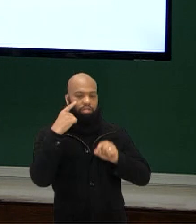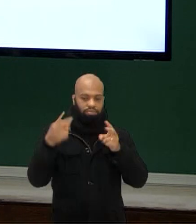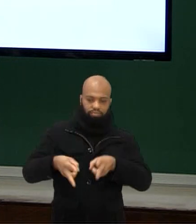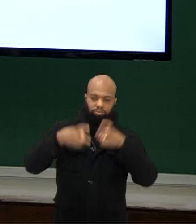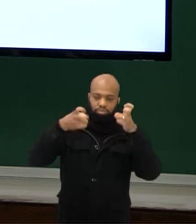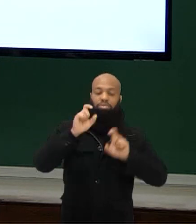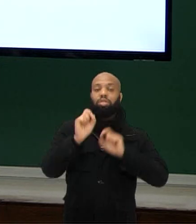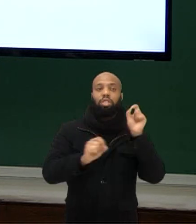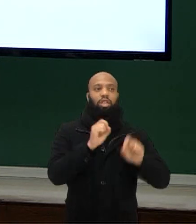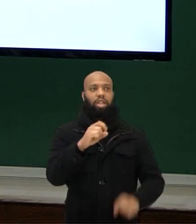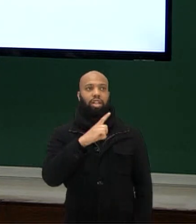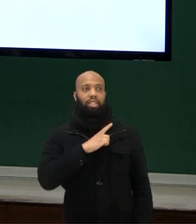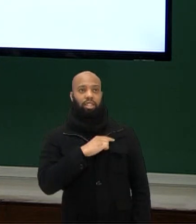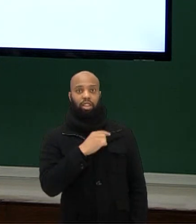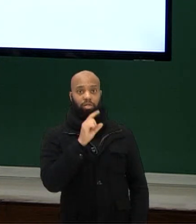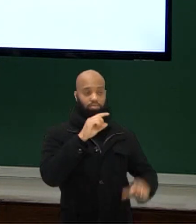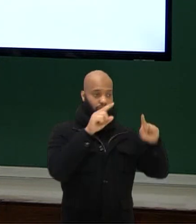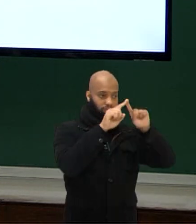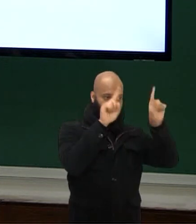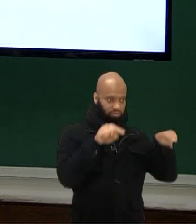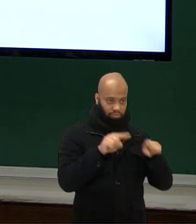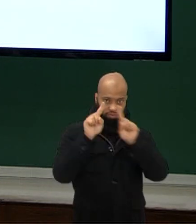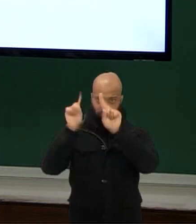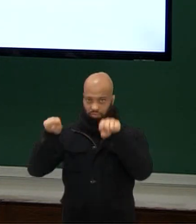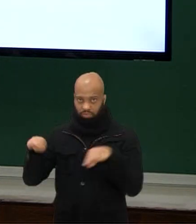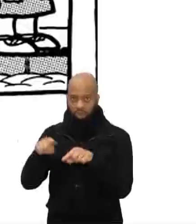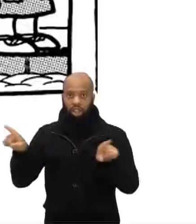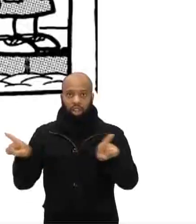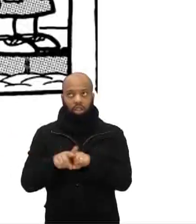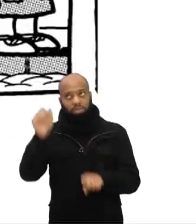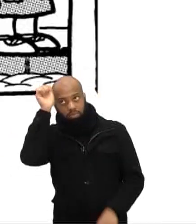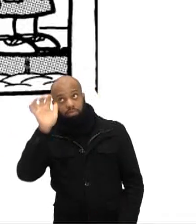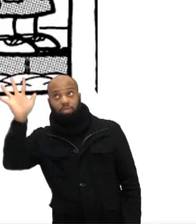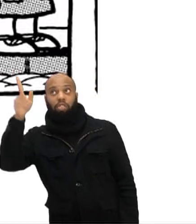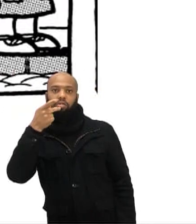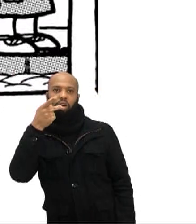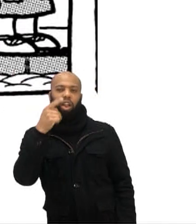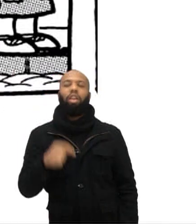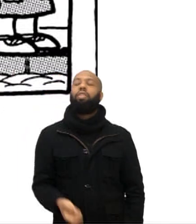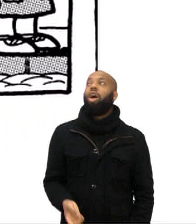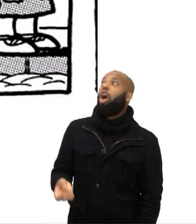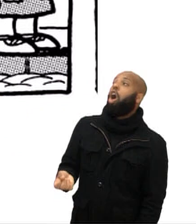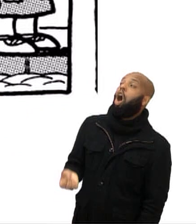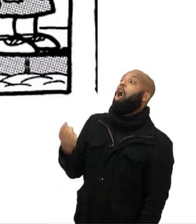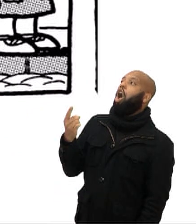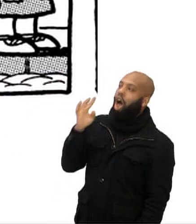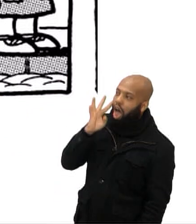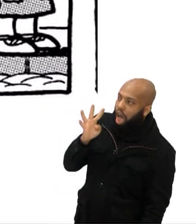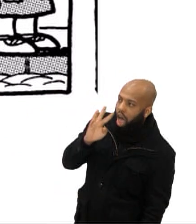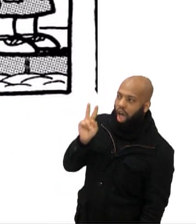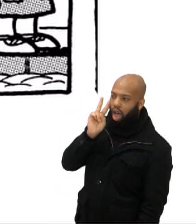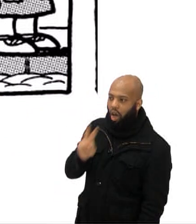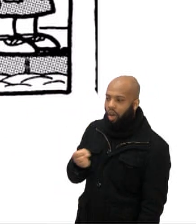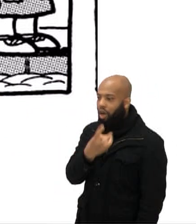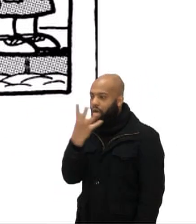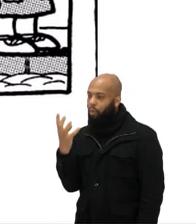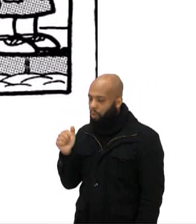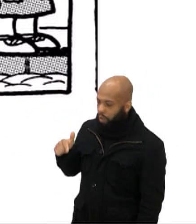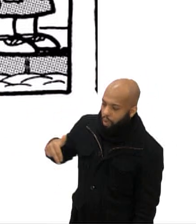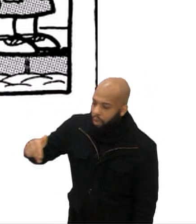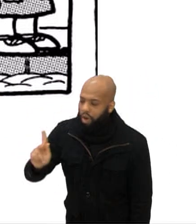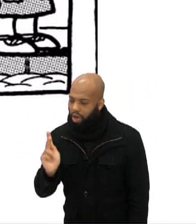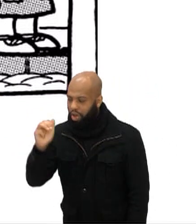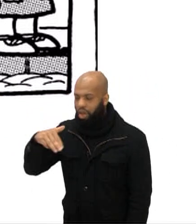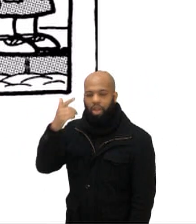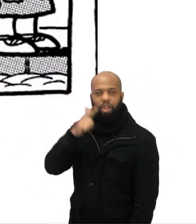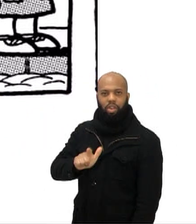atenção nesses 2 quadrinhos e no balão de fala. Então, ele diz, ó, legal, vou ver quantos quilômetros eu ando